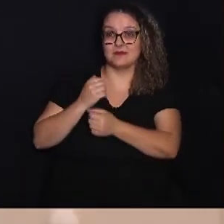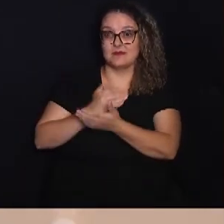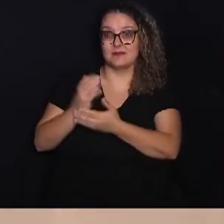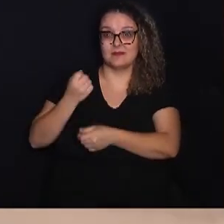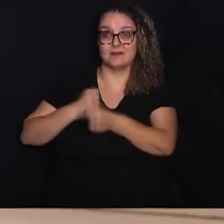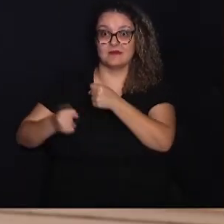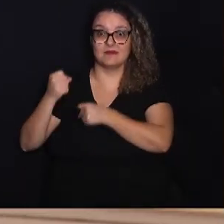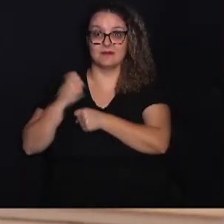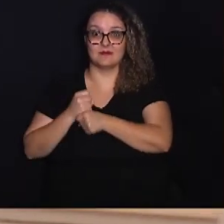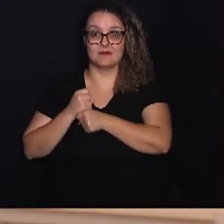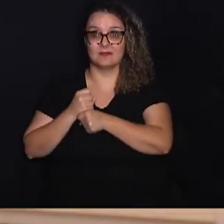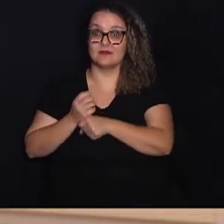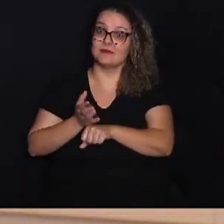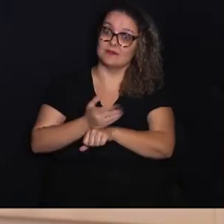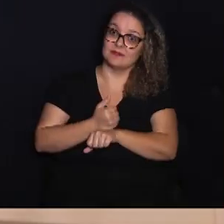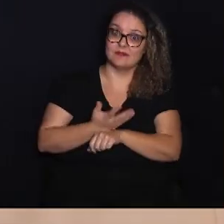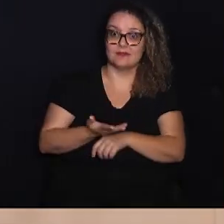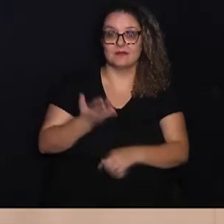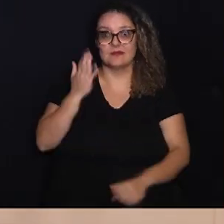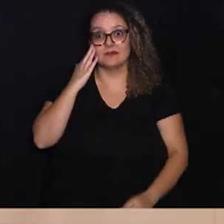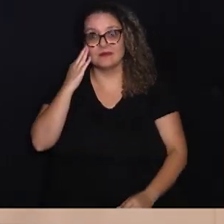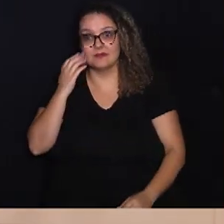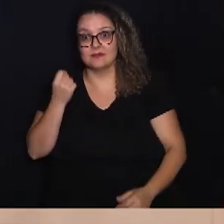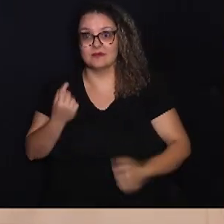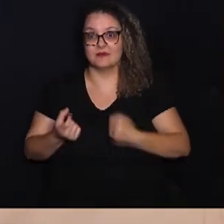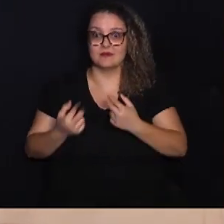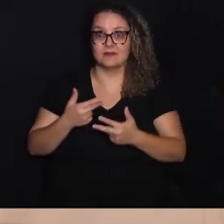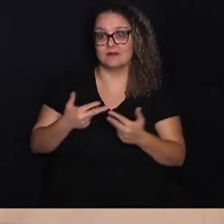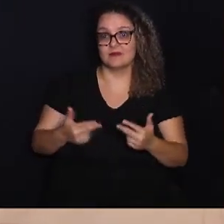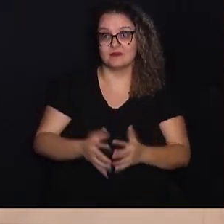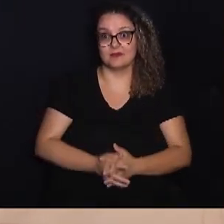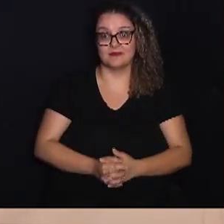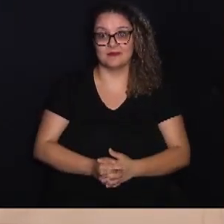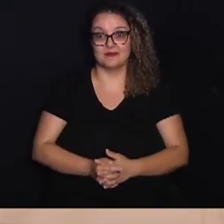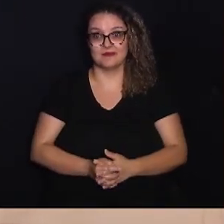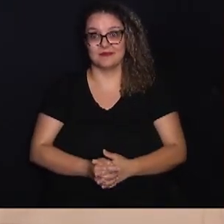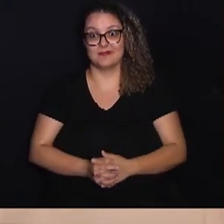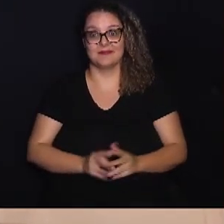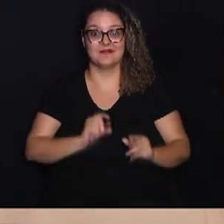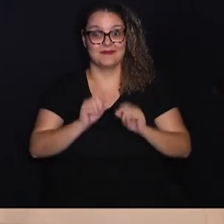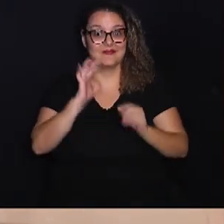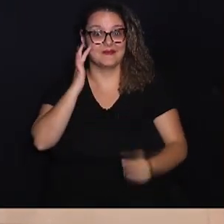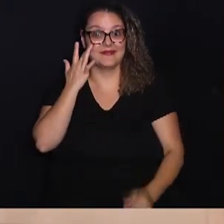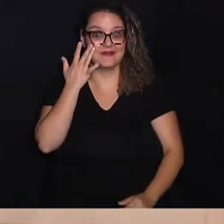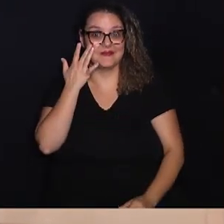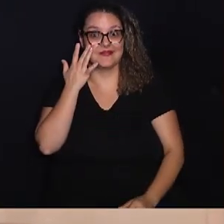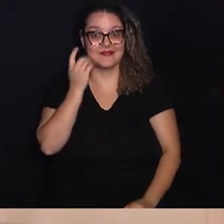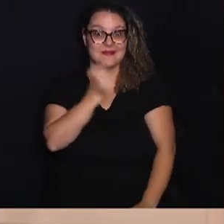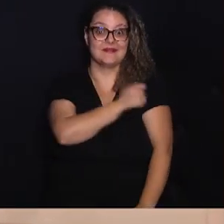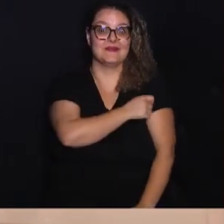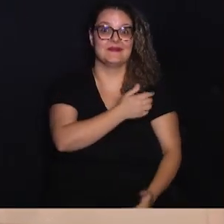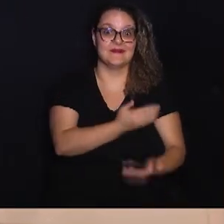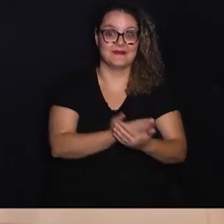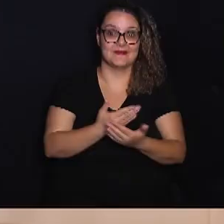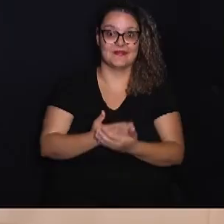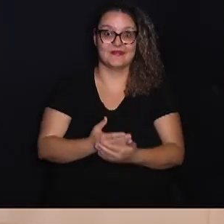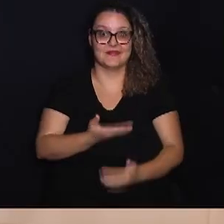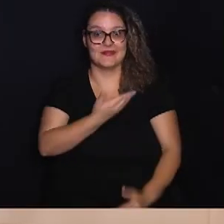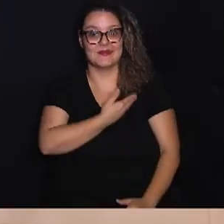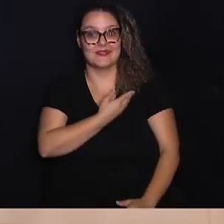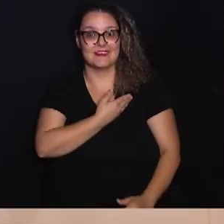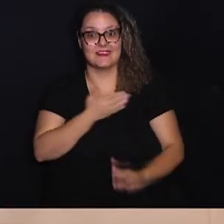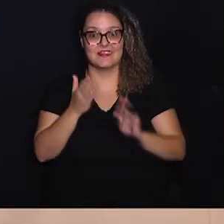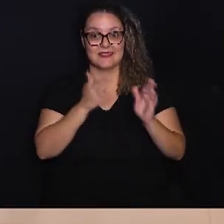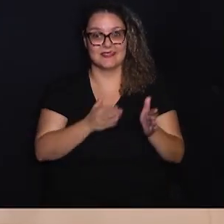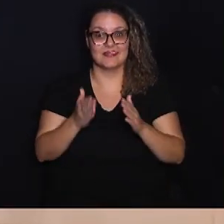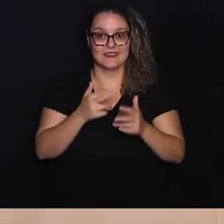passado, no começo do ano passado, mas antes eu já sabia fazer algumas coisas. O que você está achando dessas aulas com seus colegas produzindo